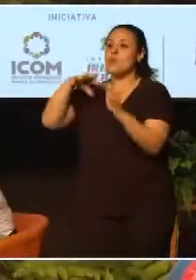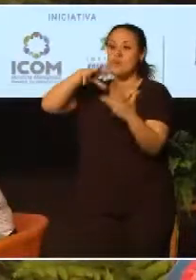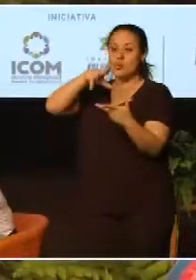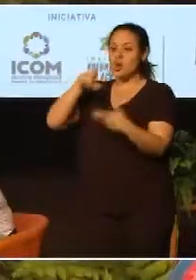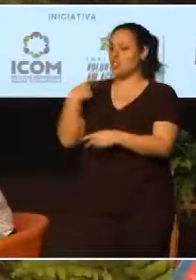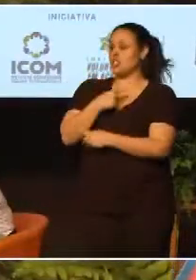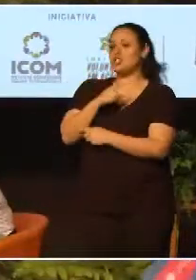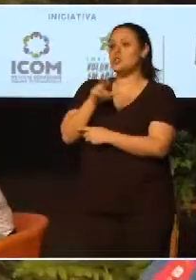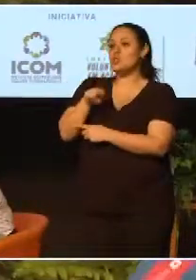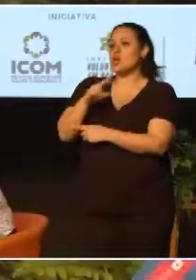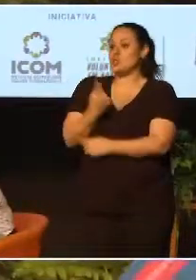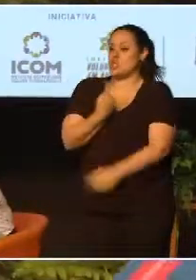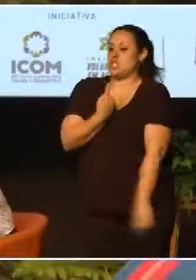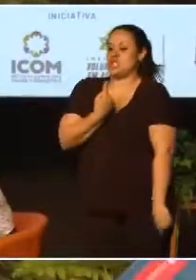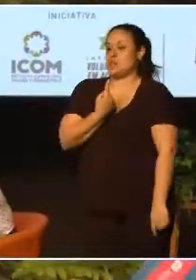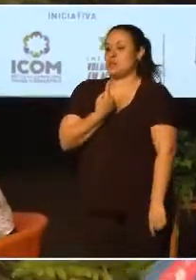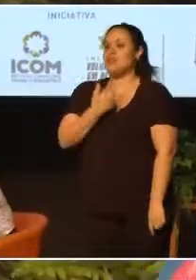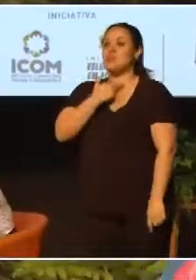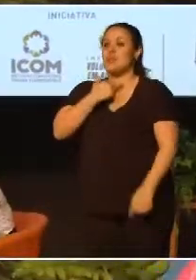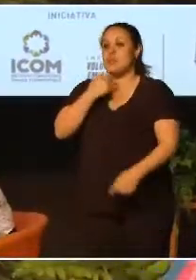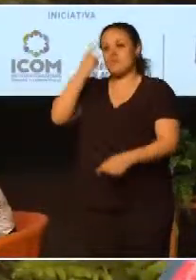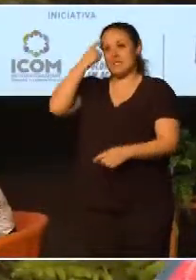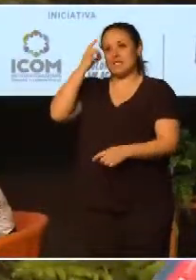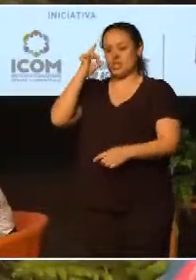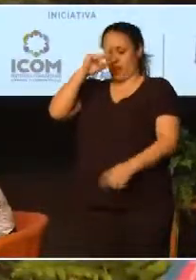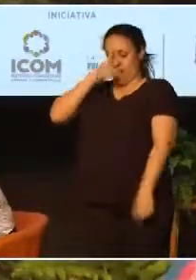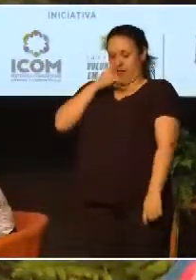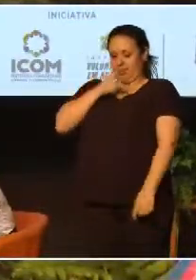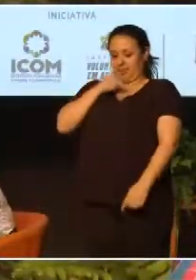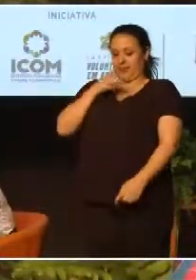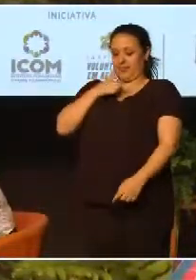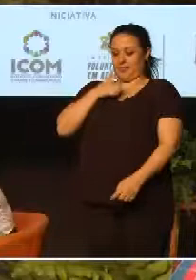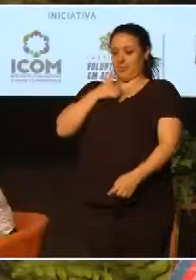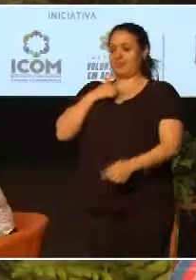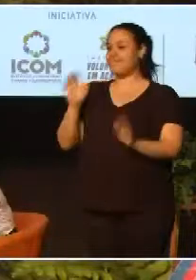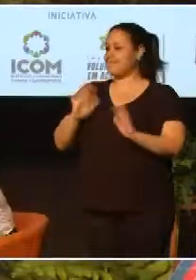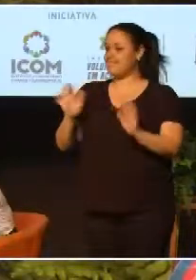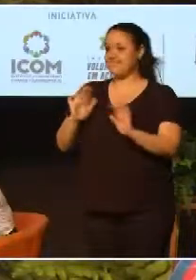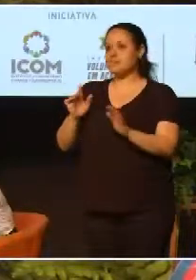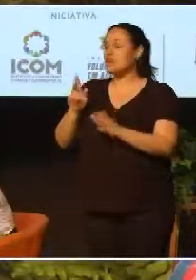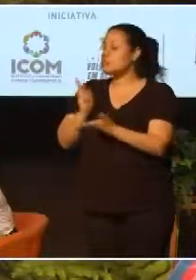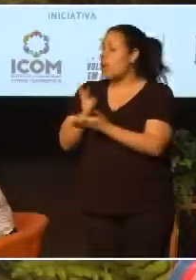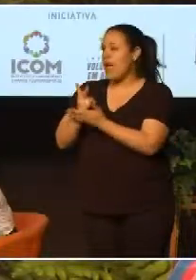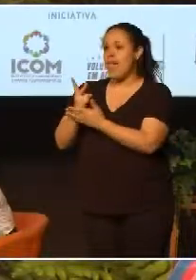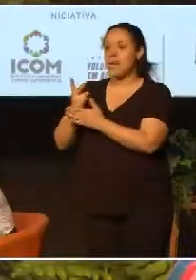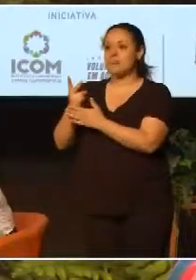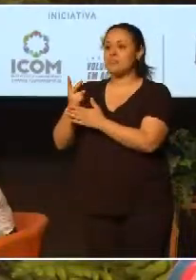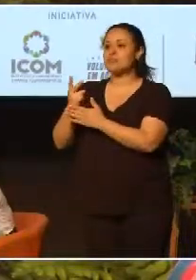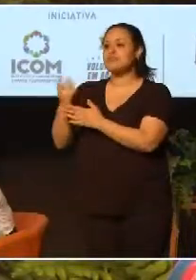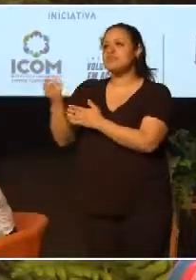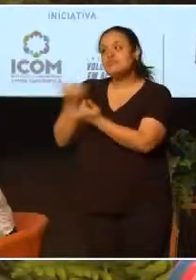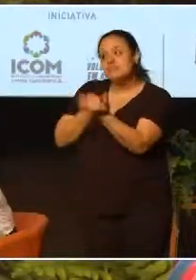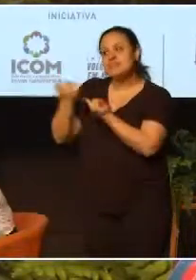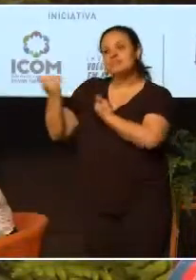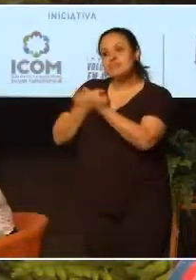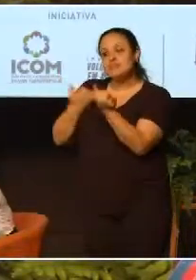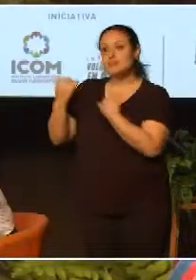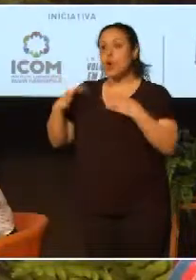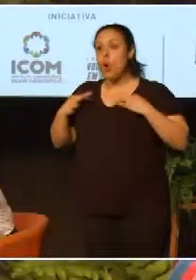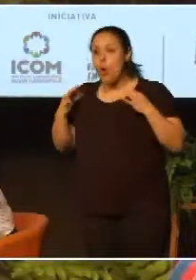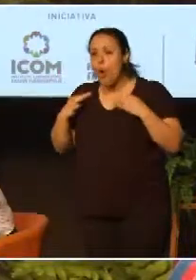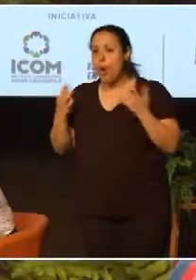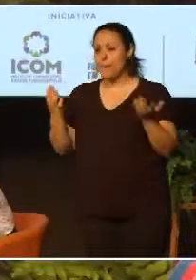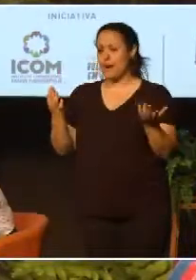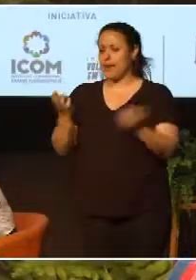tem que pensar só na gente. E eles falavam isso para tudo, desde a comida, né, até a roupa, até a forma com que a gente